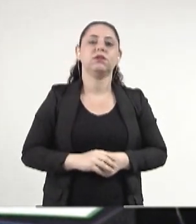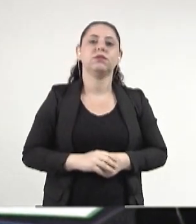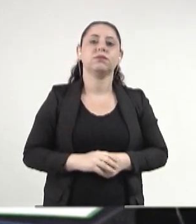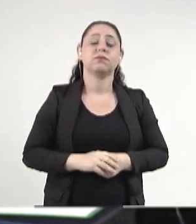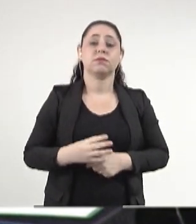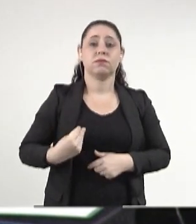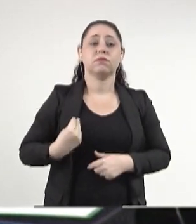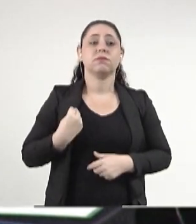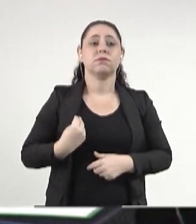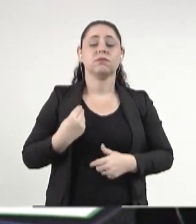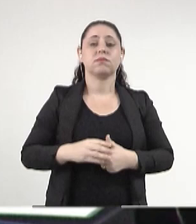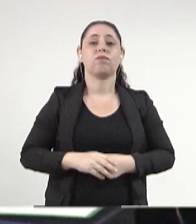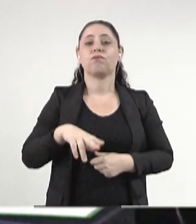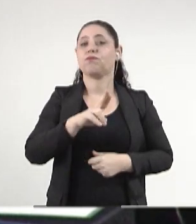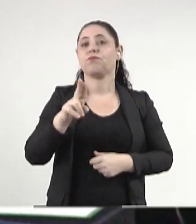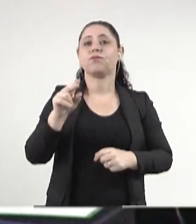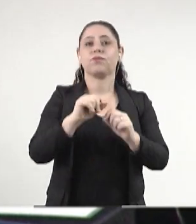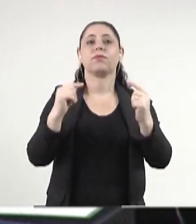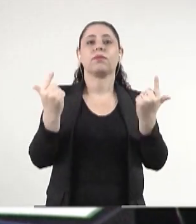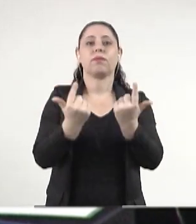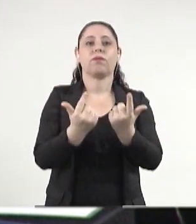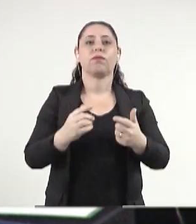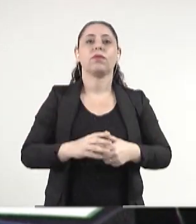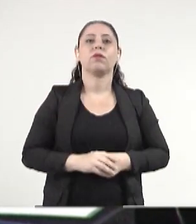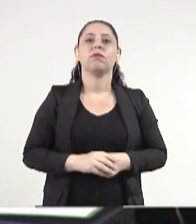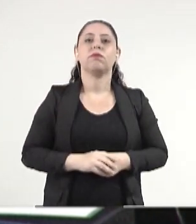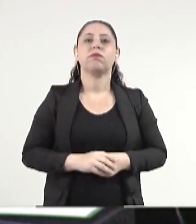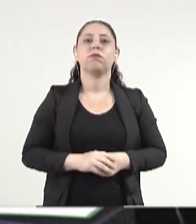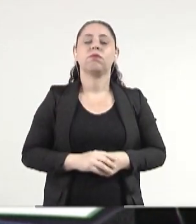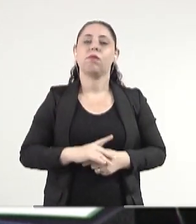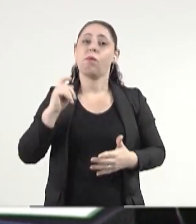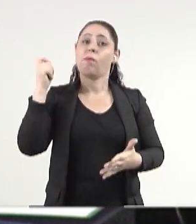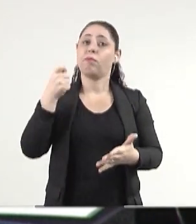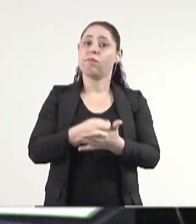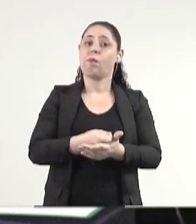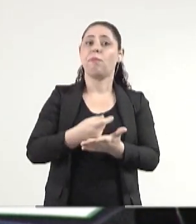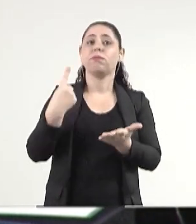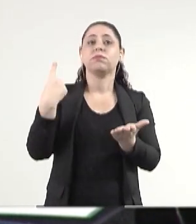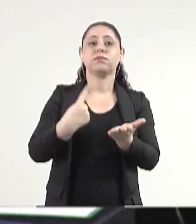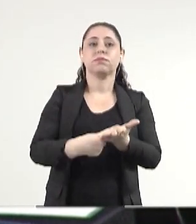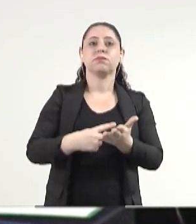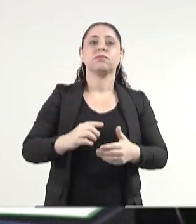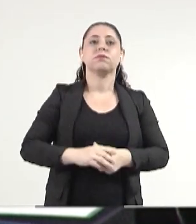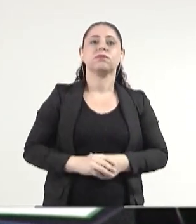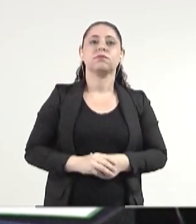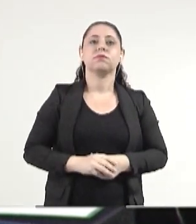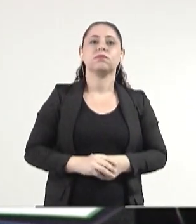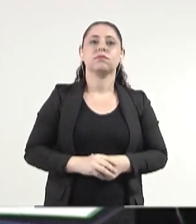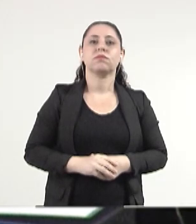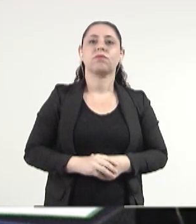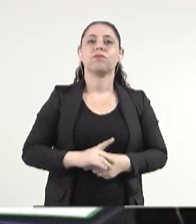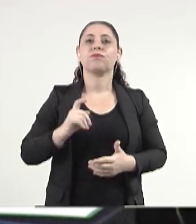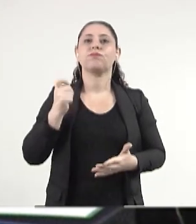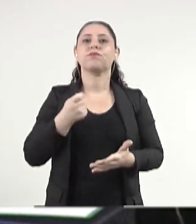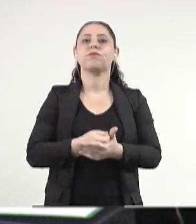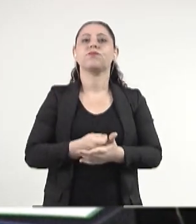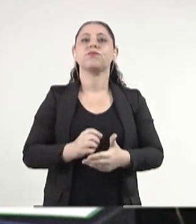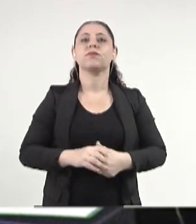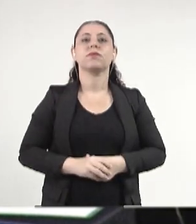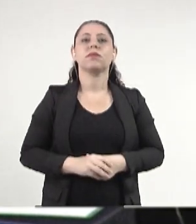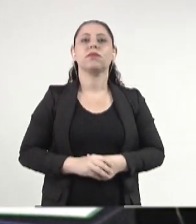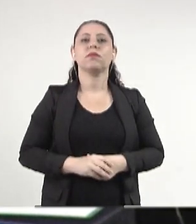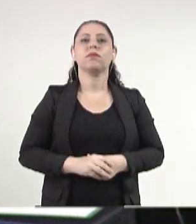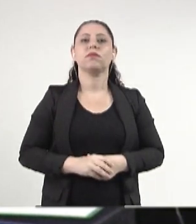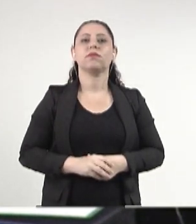vida. Em nome desta Casa de Leis, reafirmamos o nosso compromisso de trabalhar para garantir